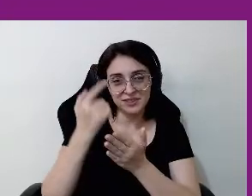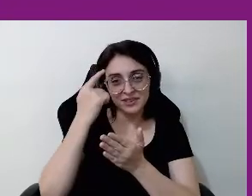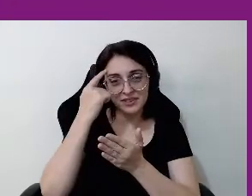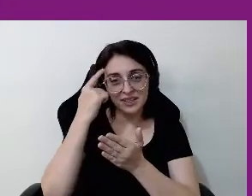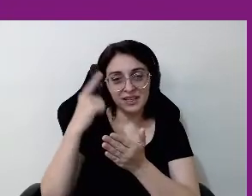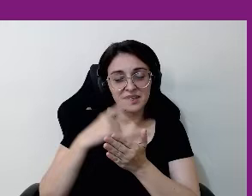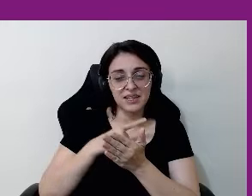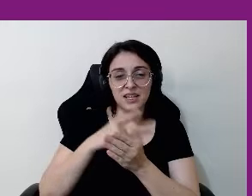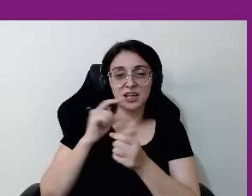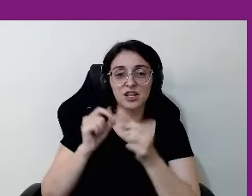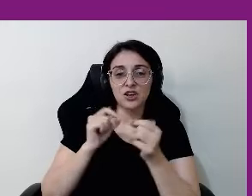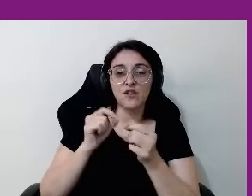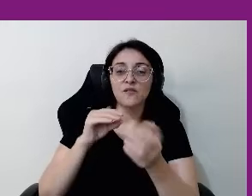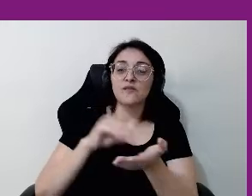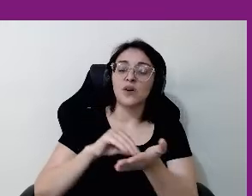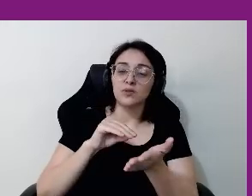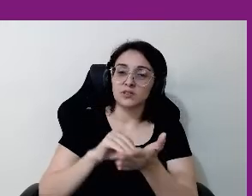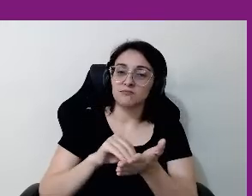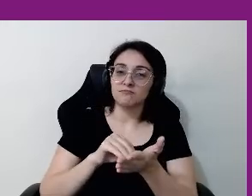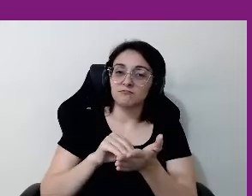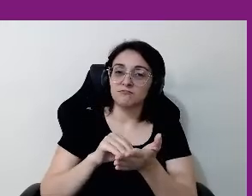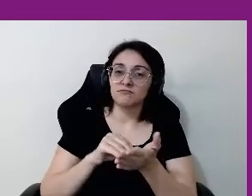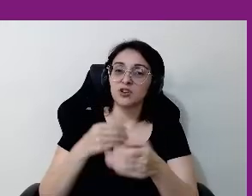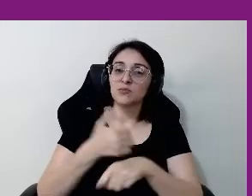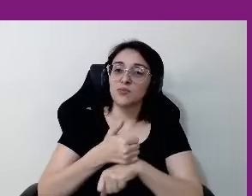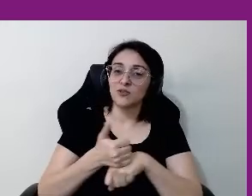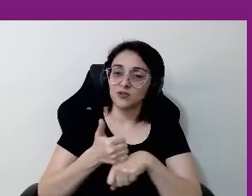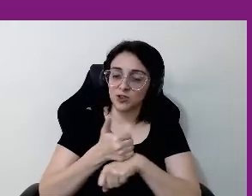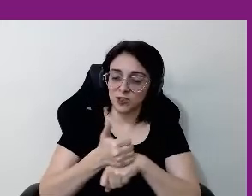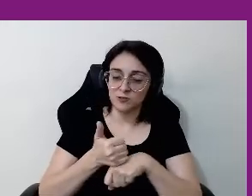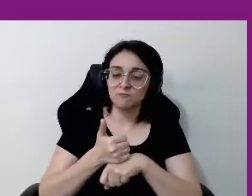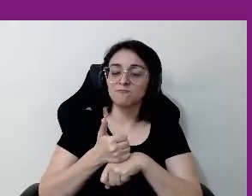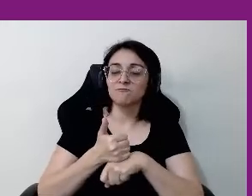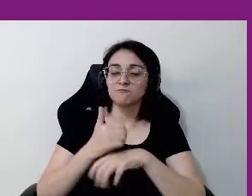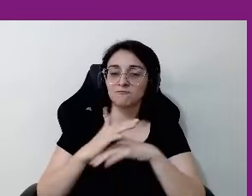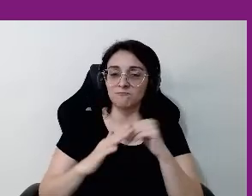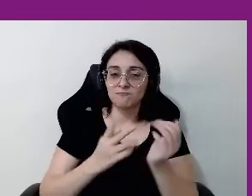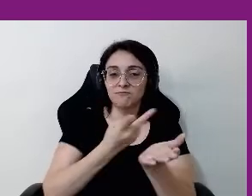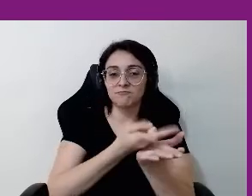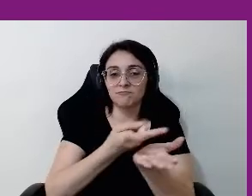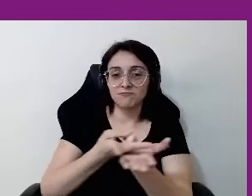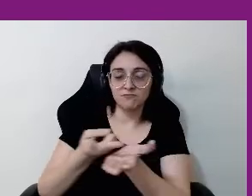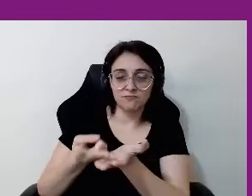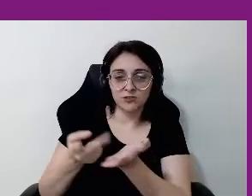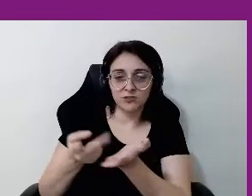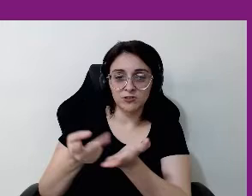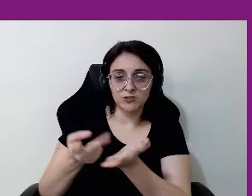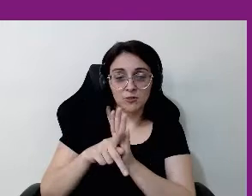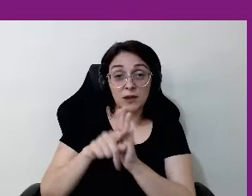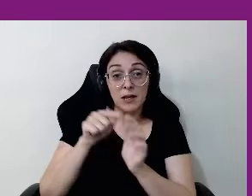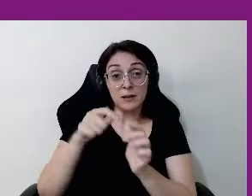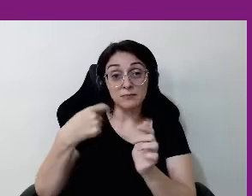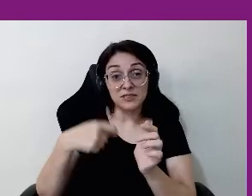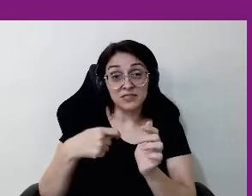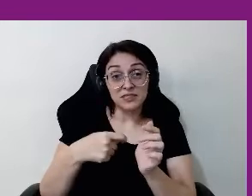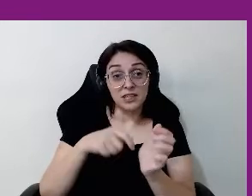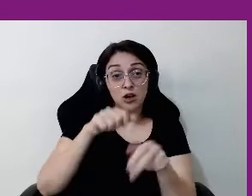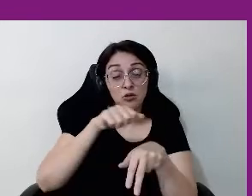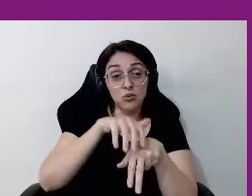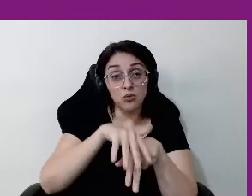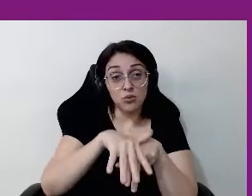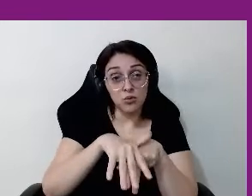gente tem uma falta de profissionais à beira-leito e os profissionais têm que sair do